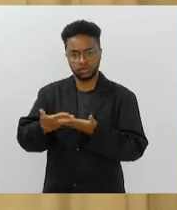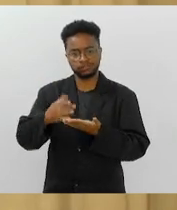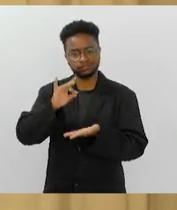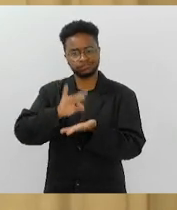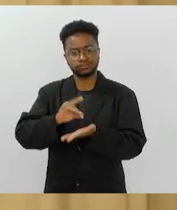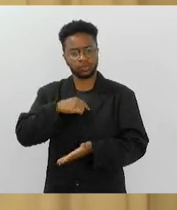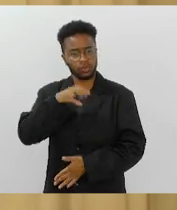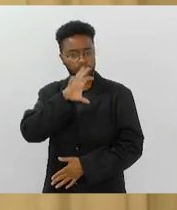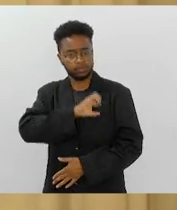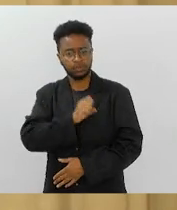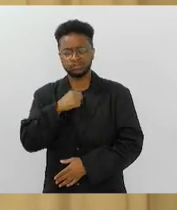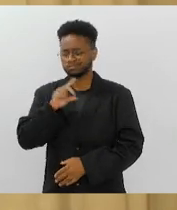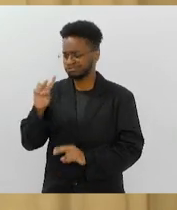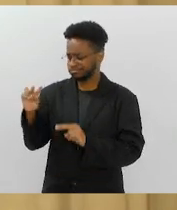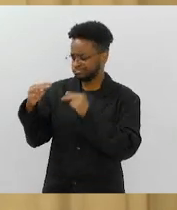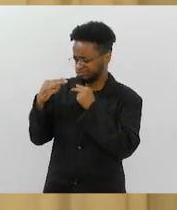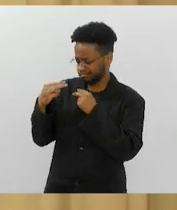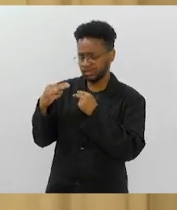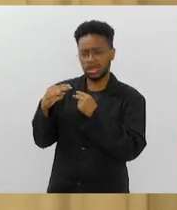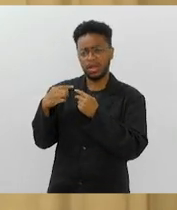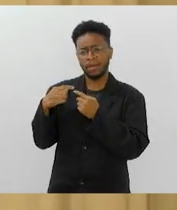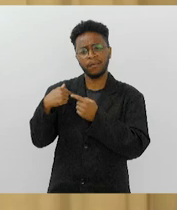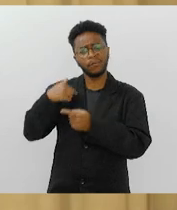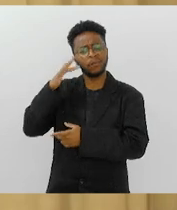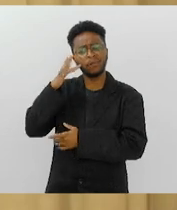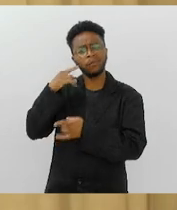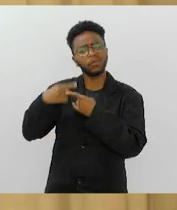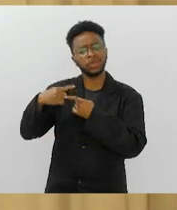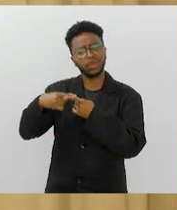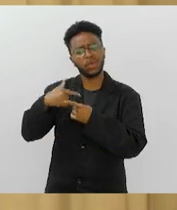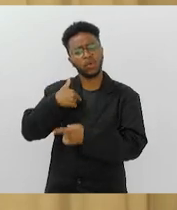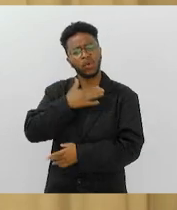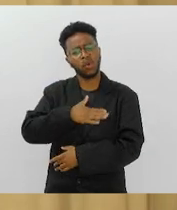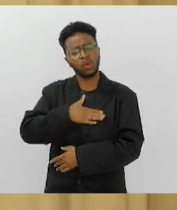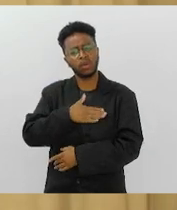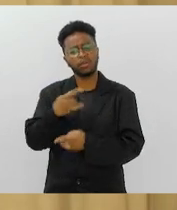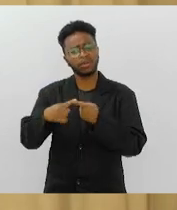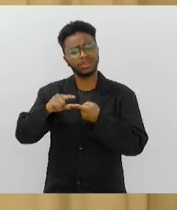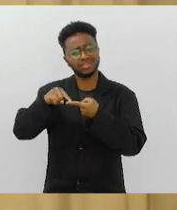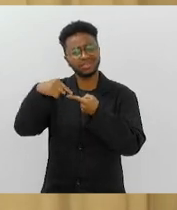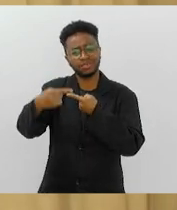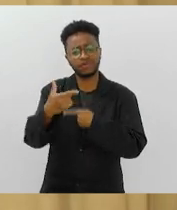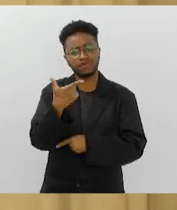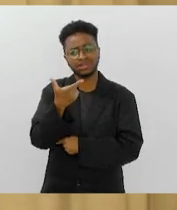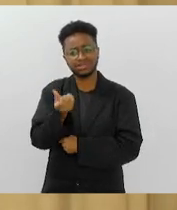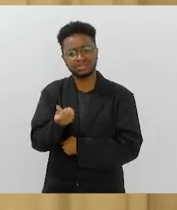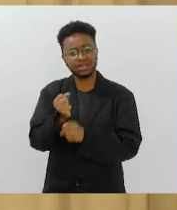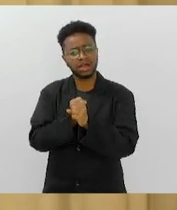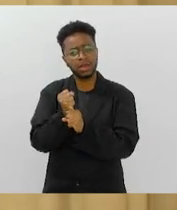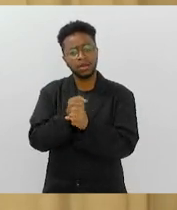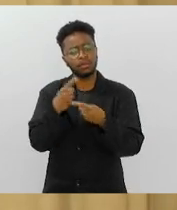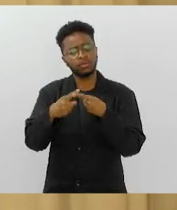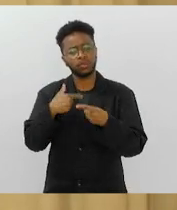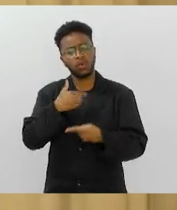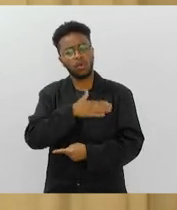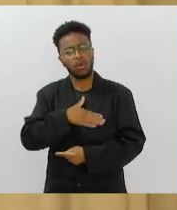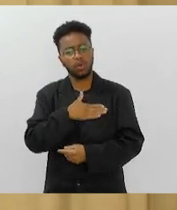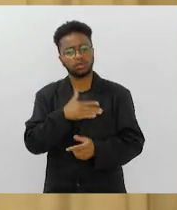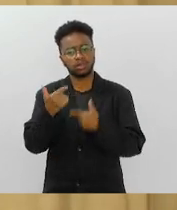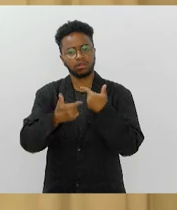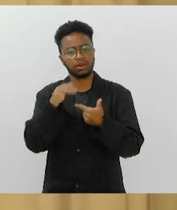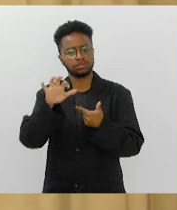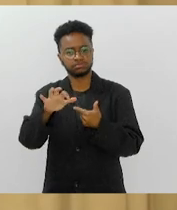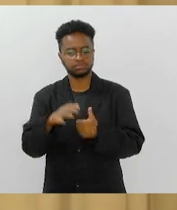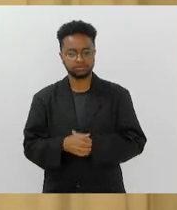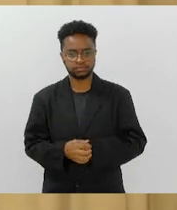para mim mesmo: por que é que isso aqui é tão apaixonante? 26 anos depois de entrar na força, por que é que isso aqui é apaixonante? Uma das